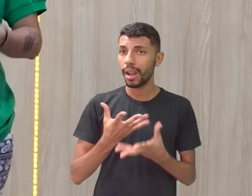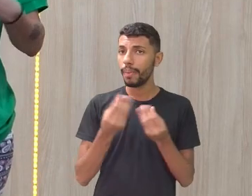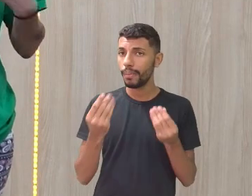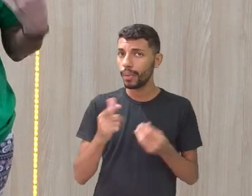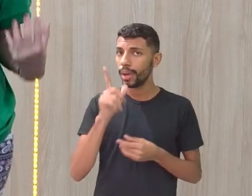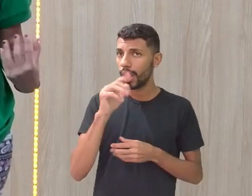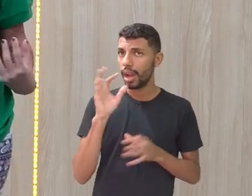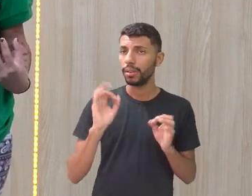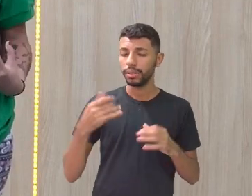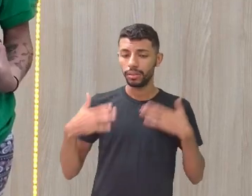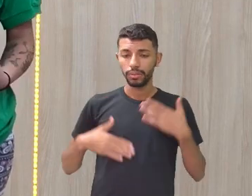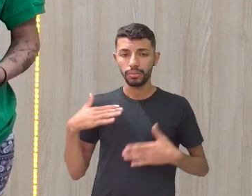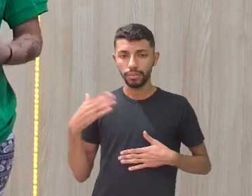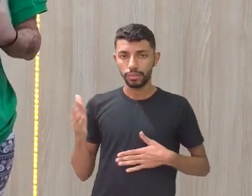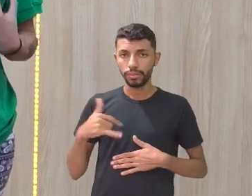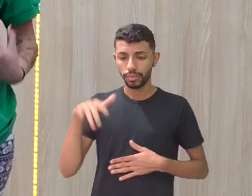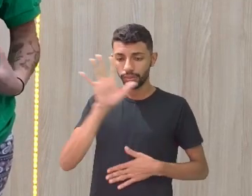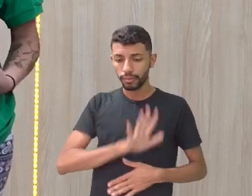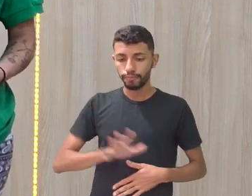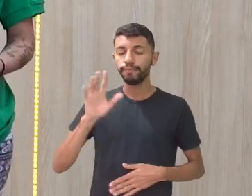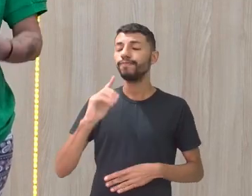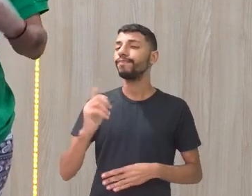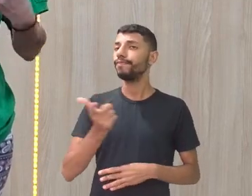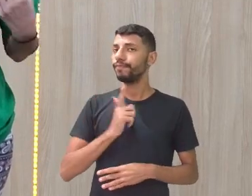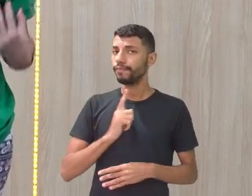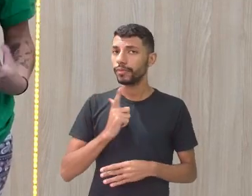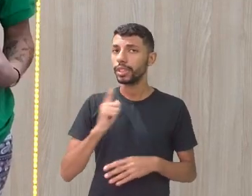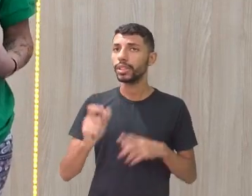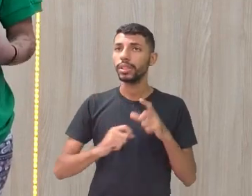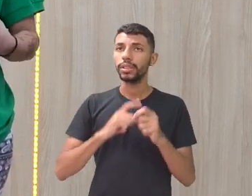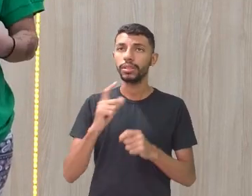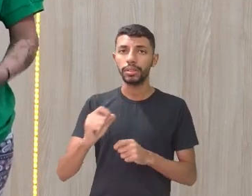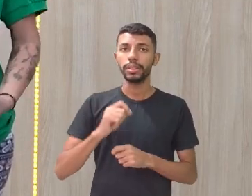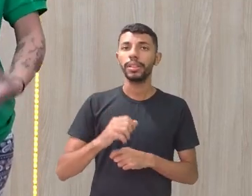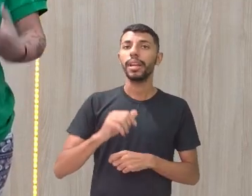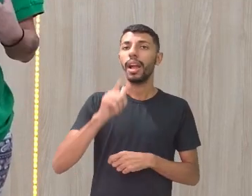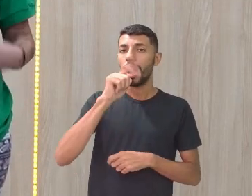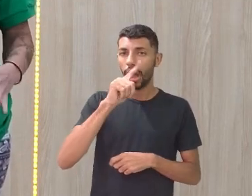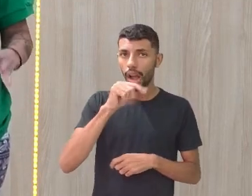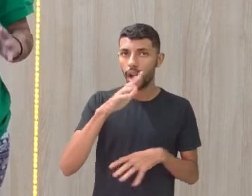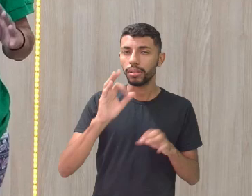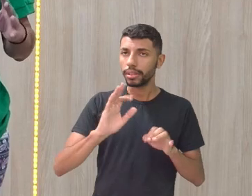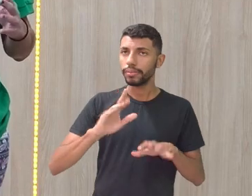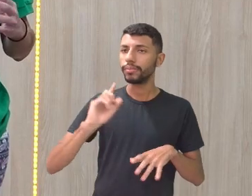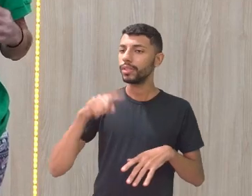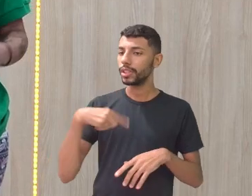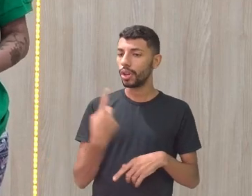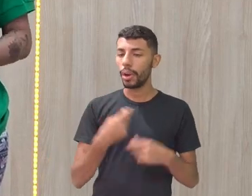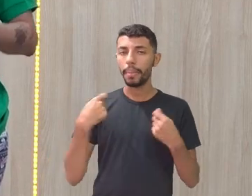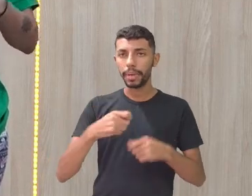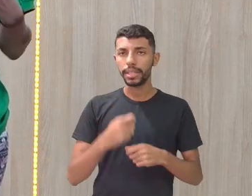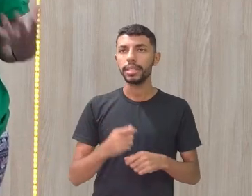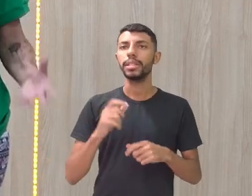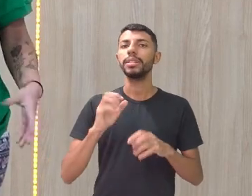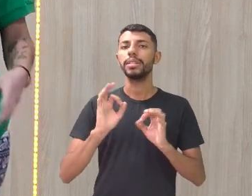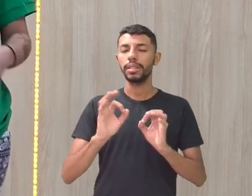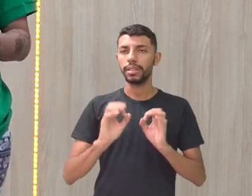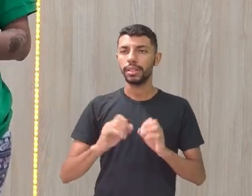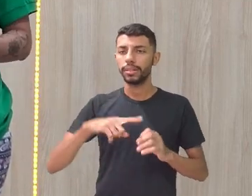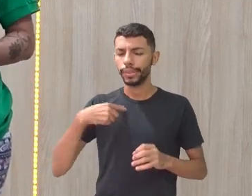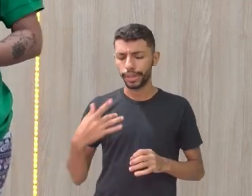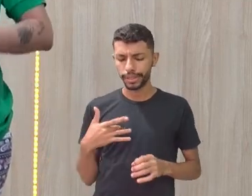Boa parte do nosso corpo, o corpo humano, ele é composto de água. A gente precisa para se hidratar, precisa para a